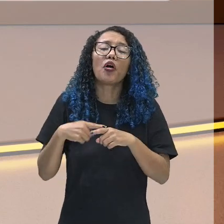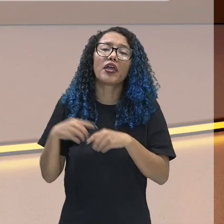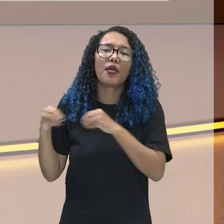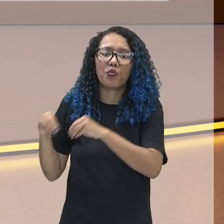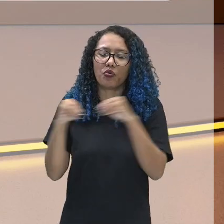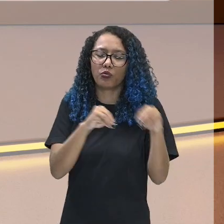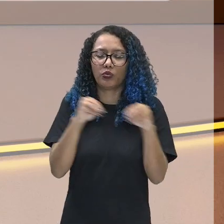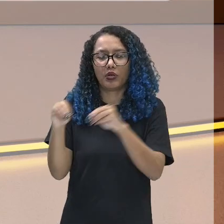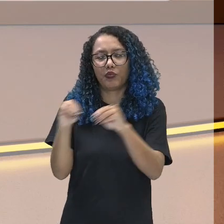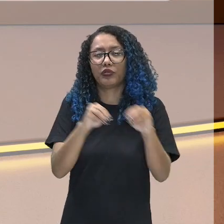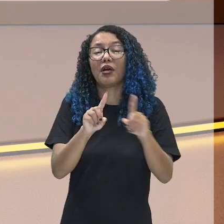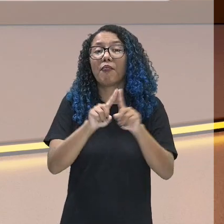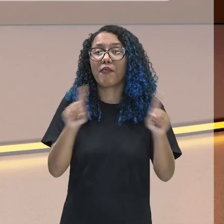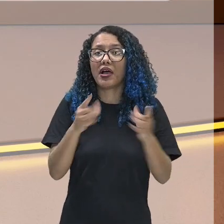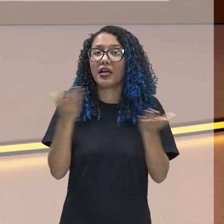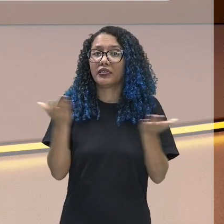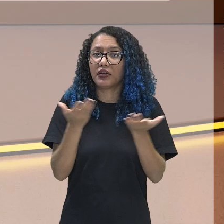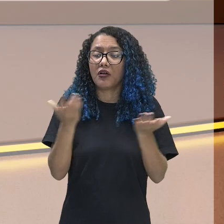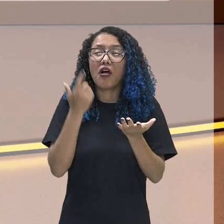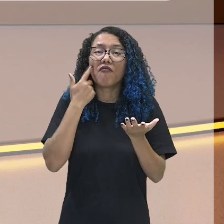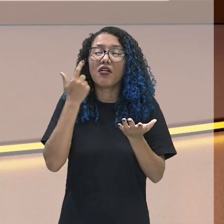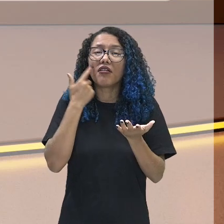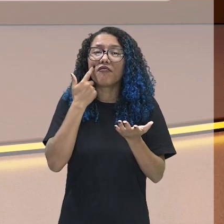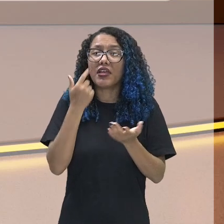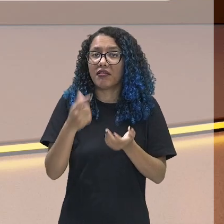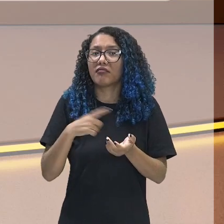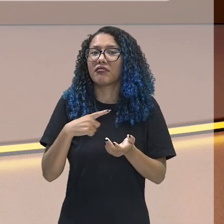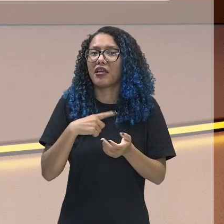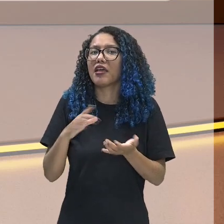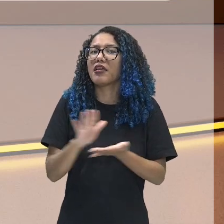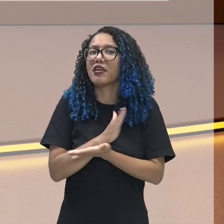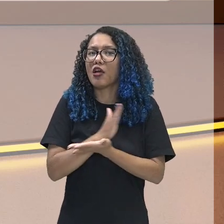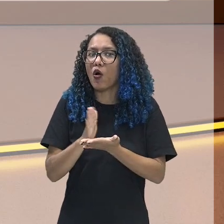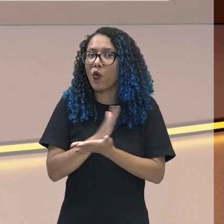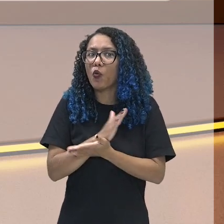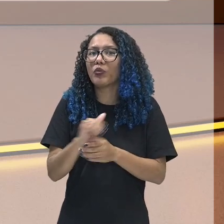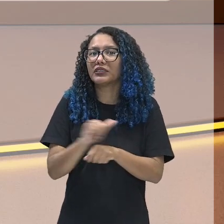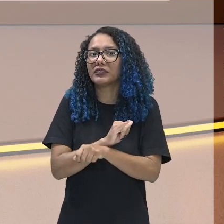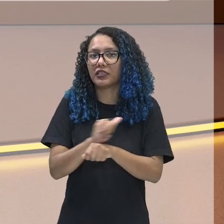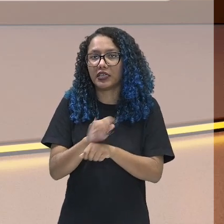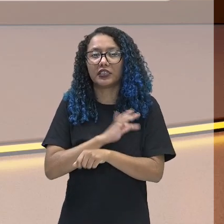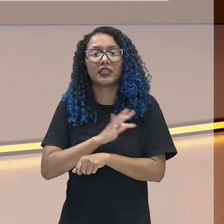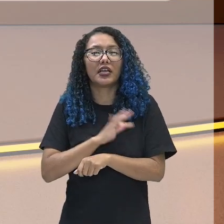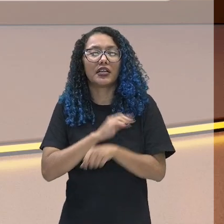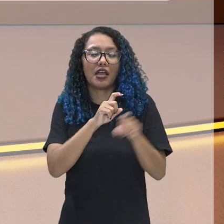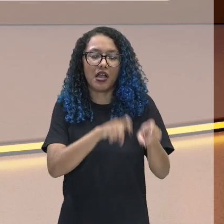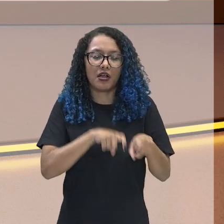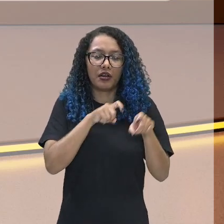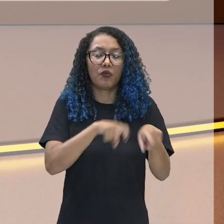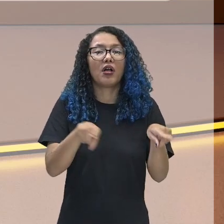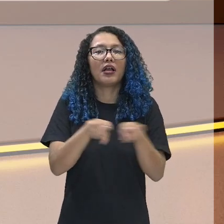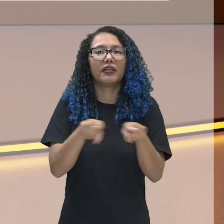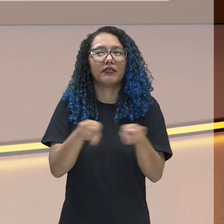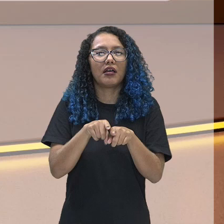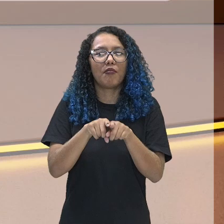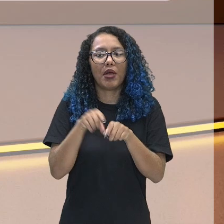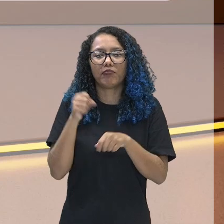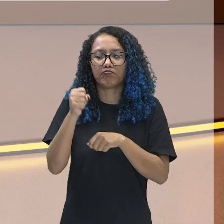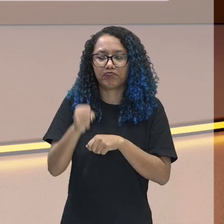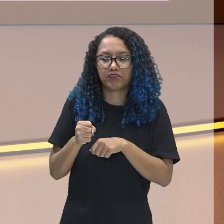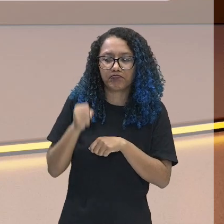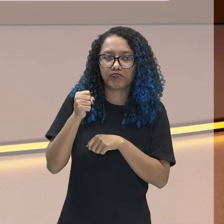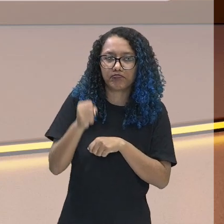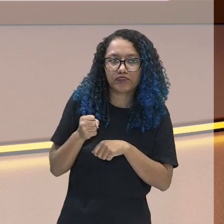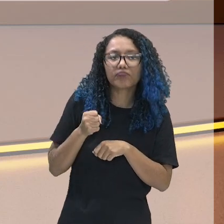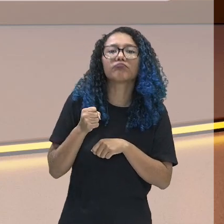de algumas técnicas, principalmente técnicas agrícolas e de pastoreio, aí sim vieram